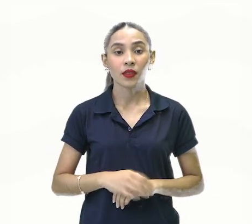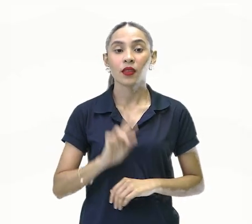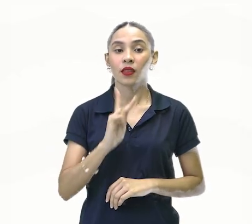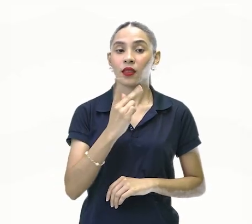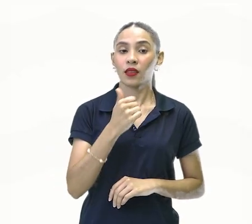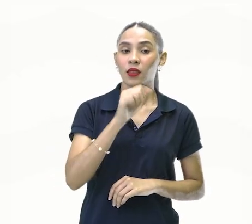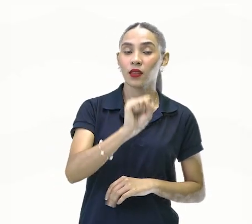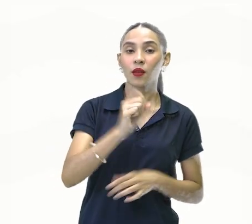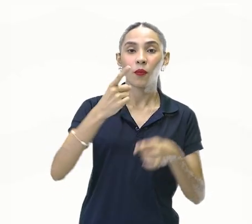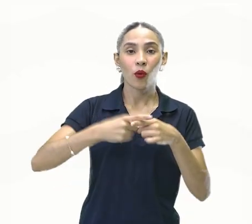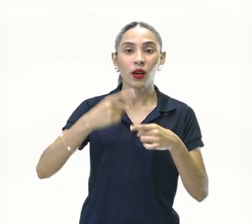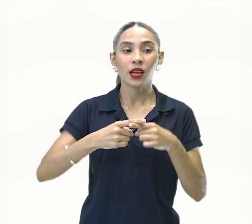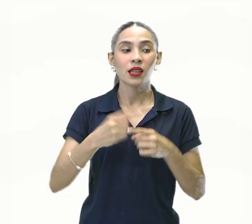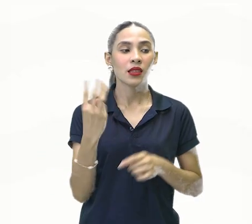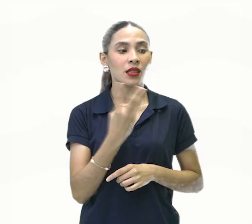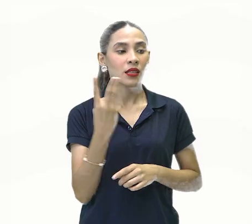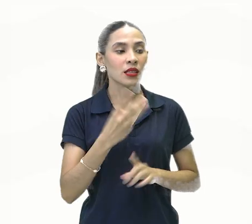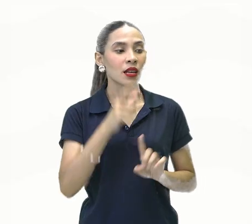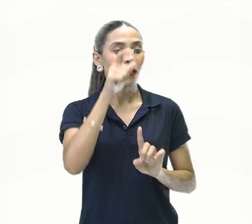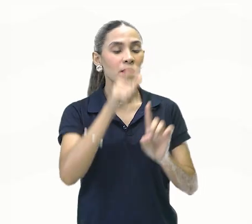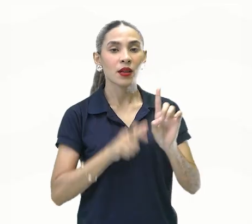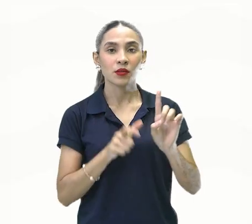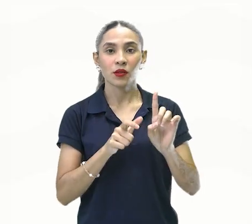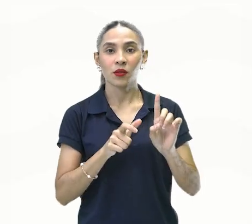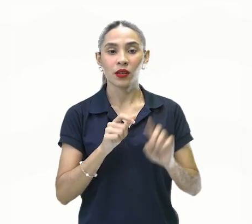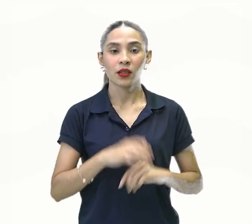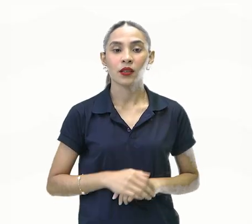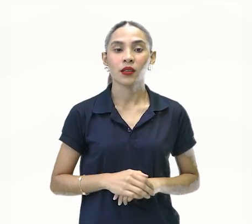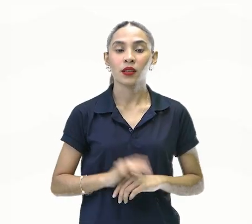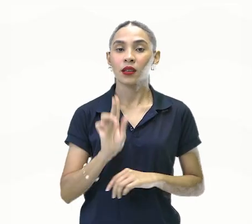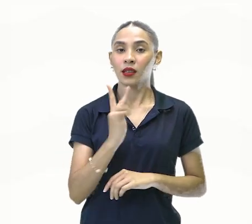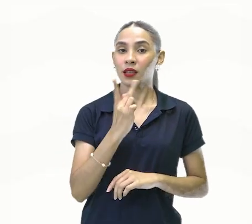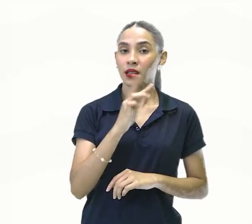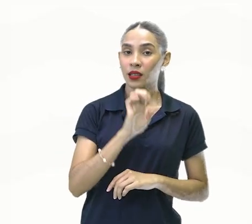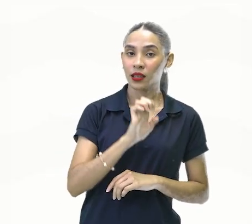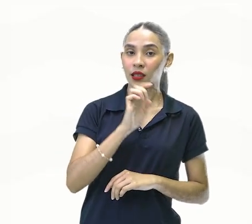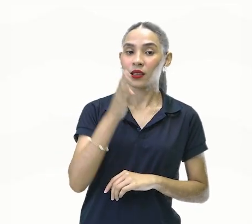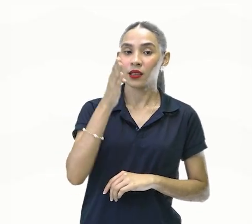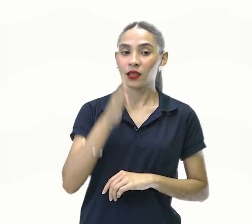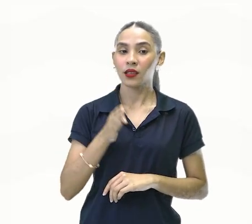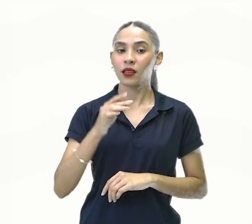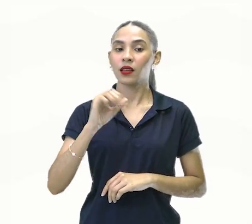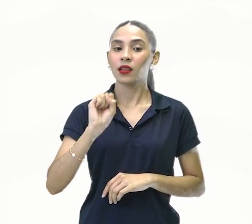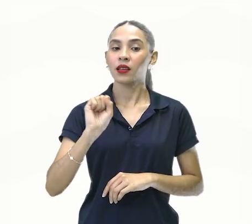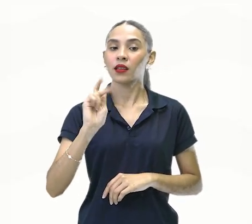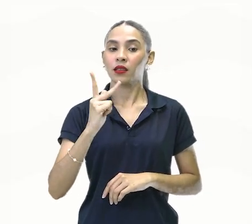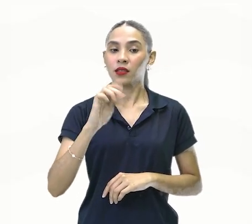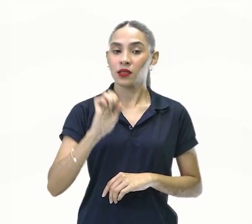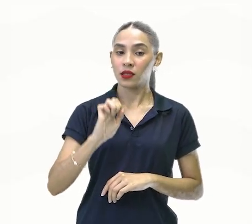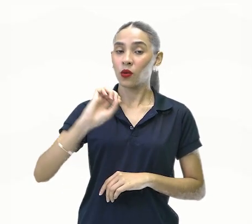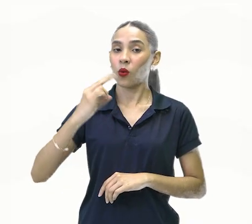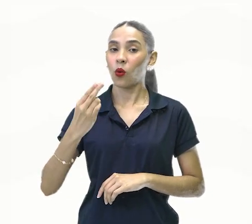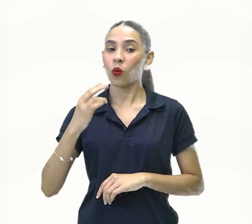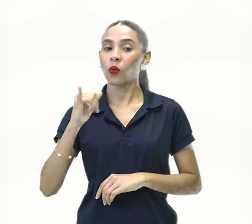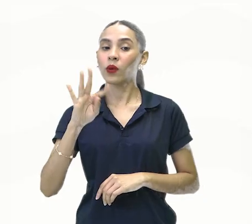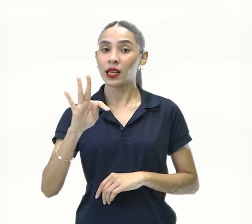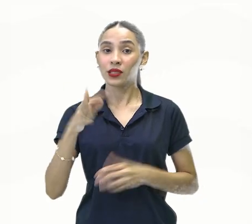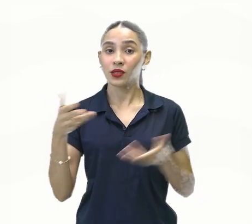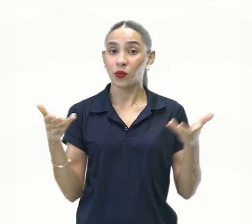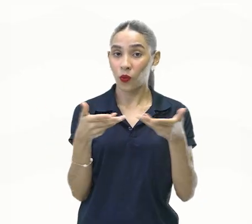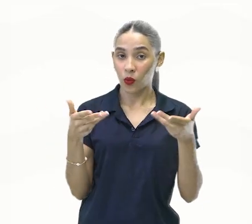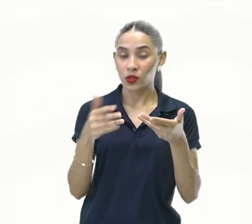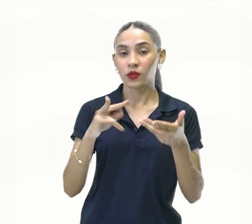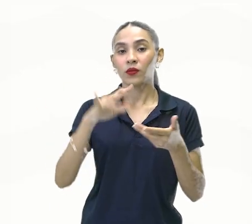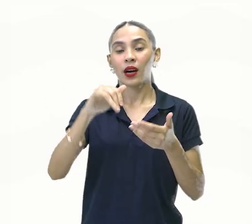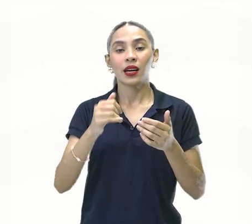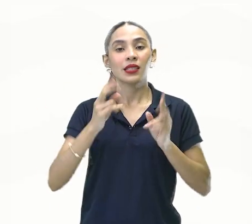por quê? Terceira pessoa, gente. He, she, or it, do presente, tá? Ele